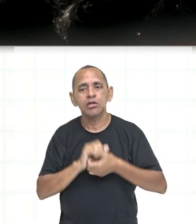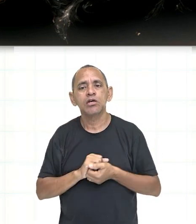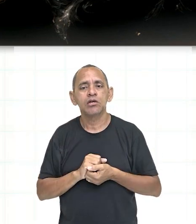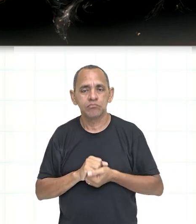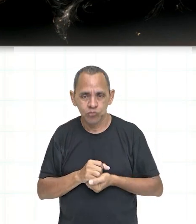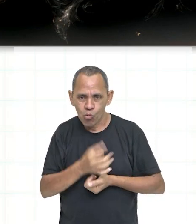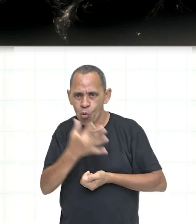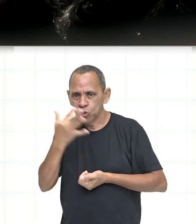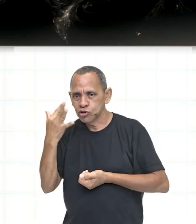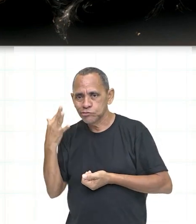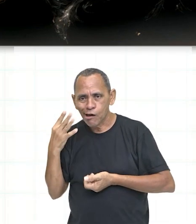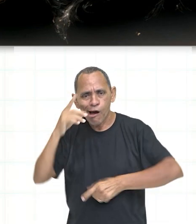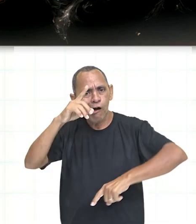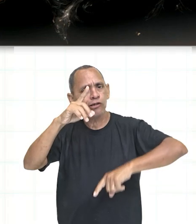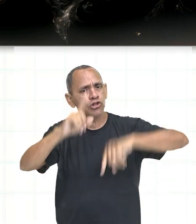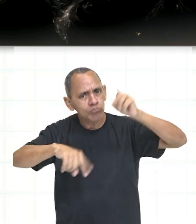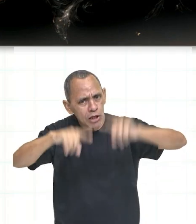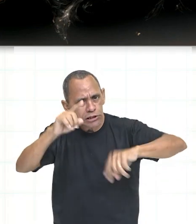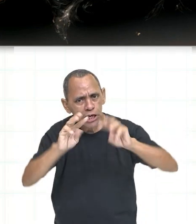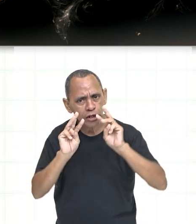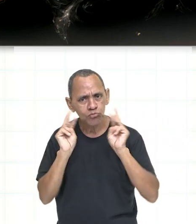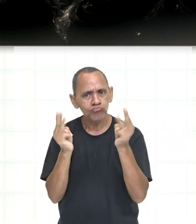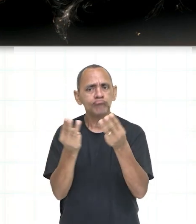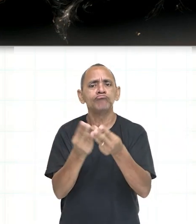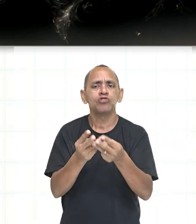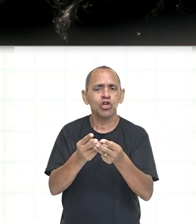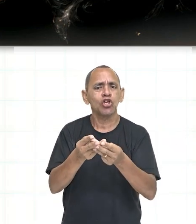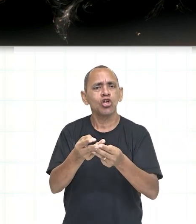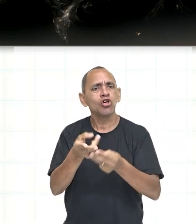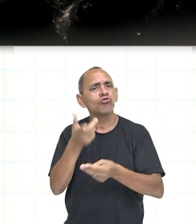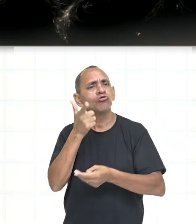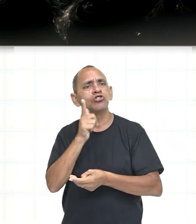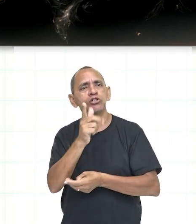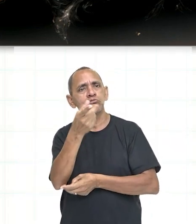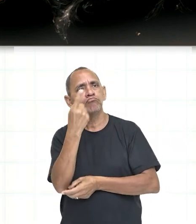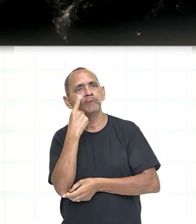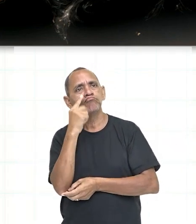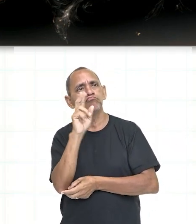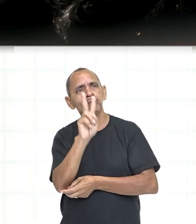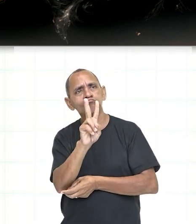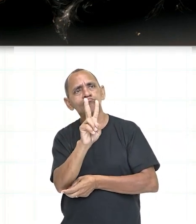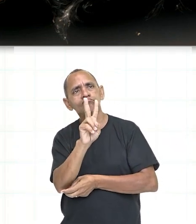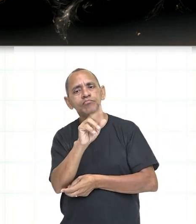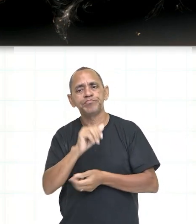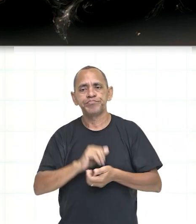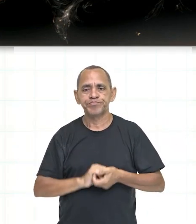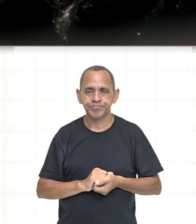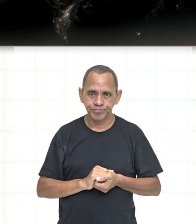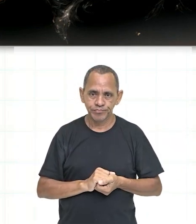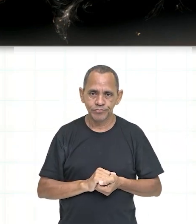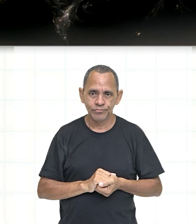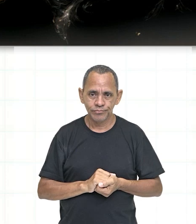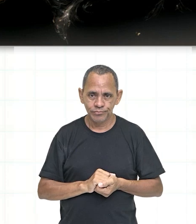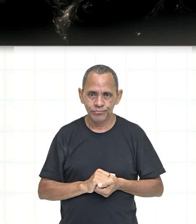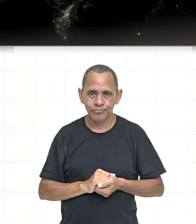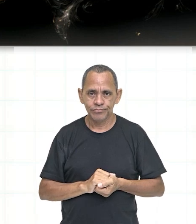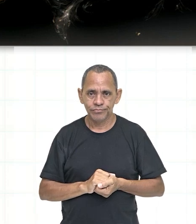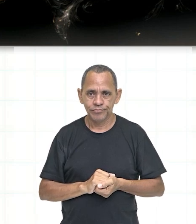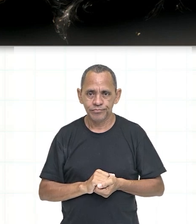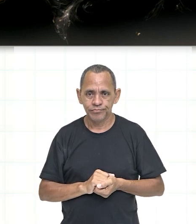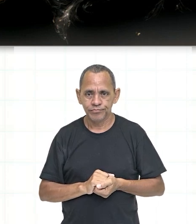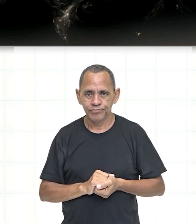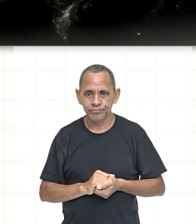Que nós conseguimos identificar. O resto ali é só um emaranhado escuro que compõe exatamente a energia e a matéria